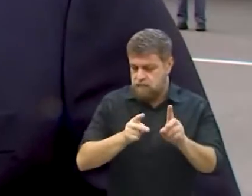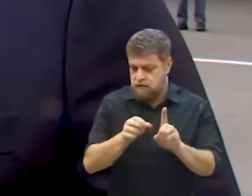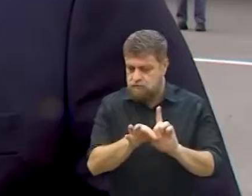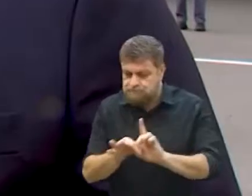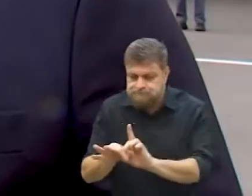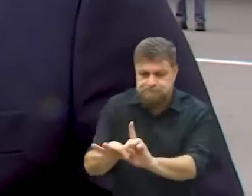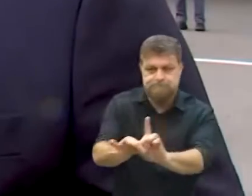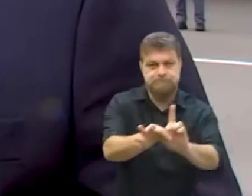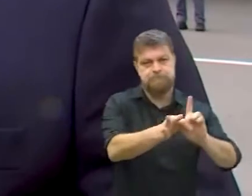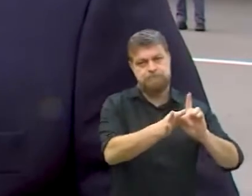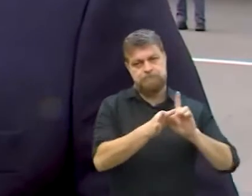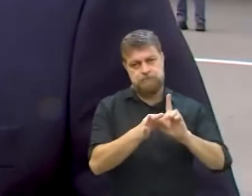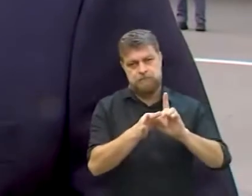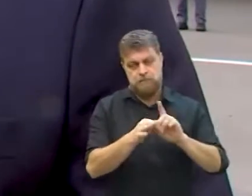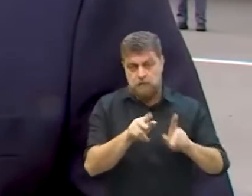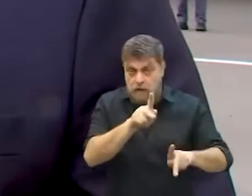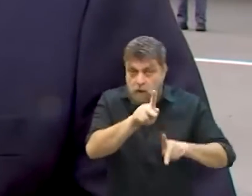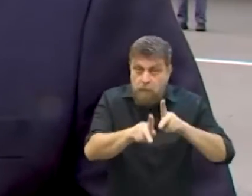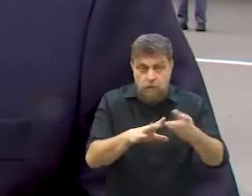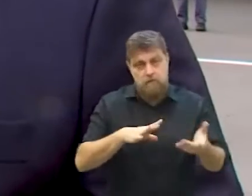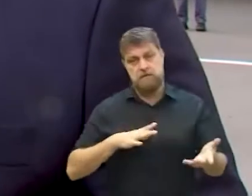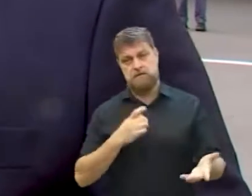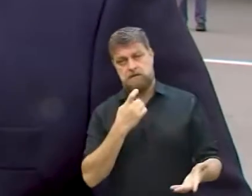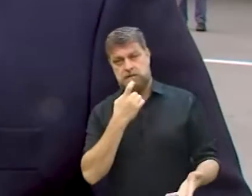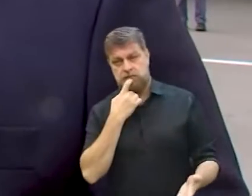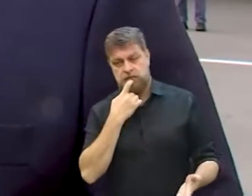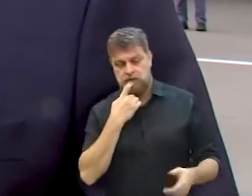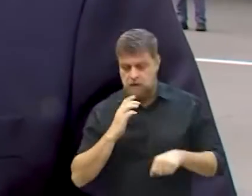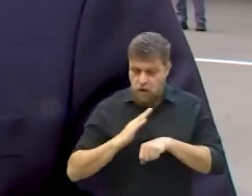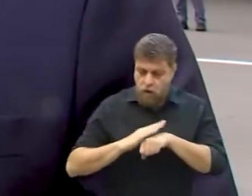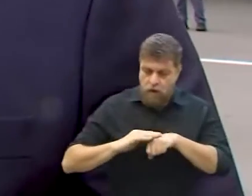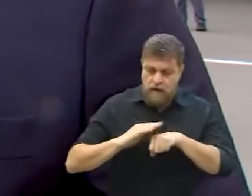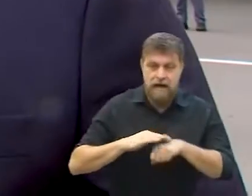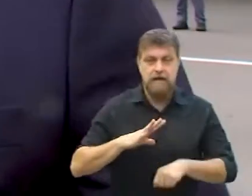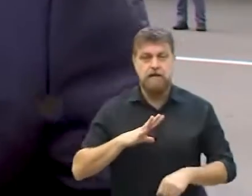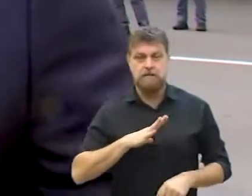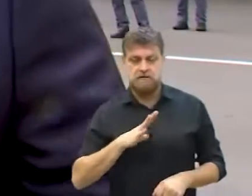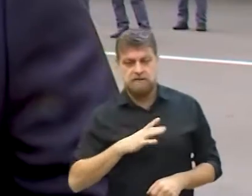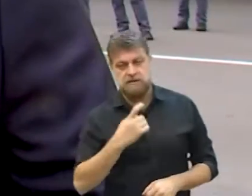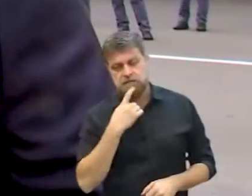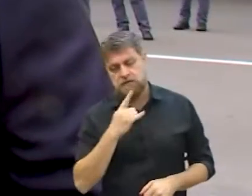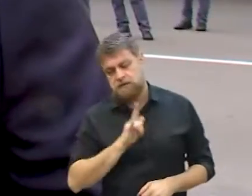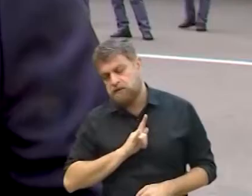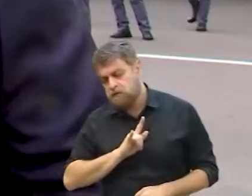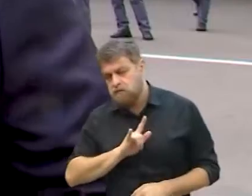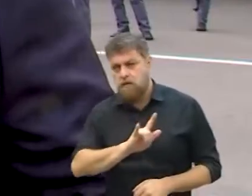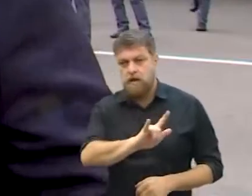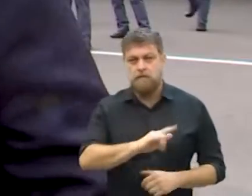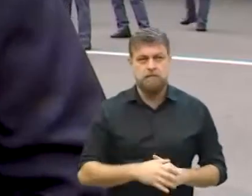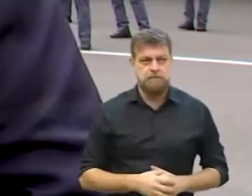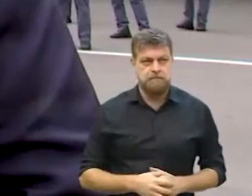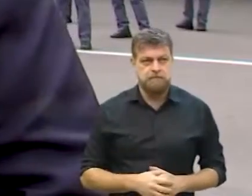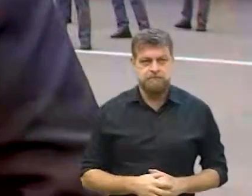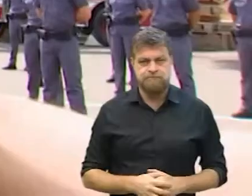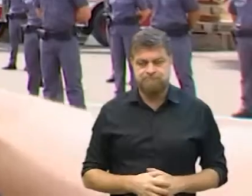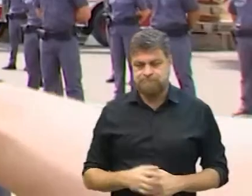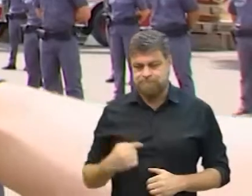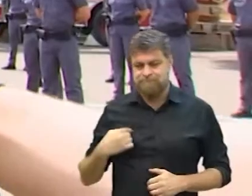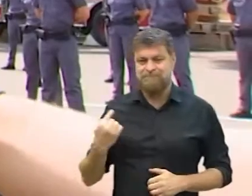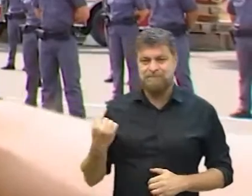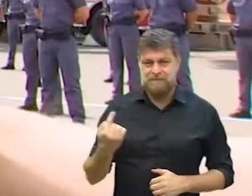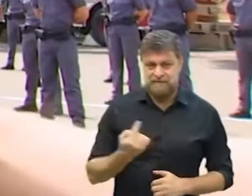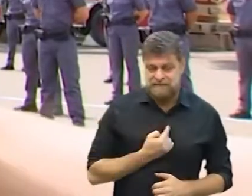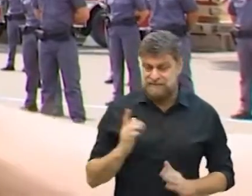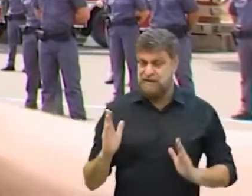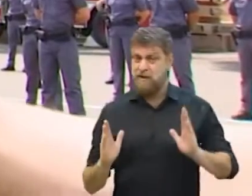que a gente continua fazendo com a comunidade, né? E com a população de Campinas, né? O carinho que eu tenho pela minha cidade, que eu tanto amo, que é Campinas. Nós